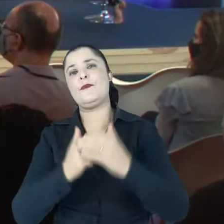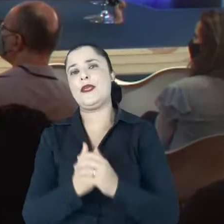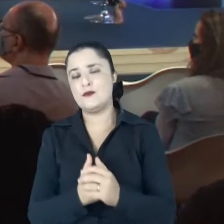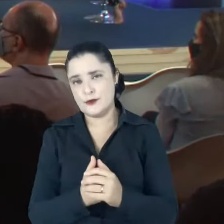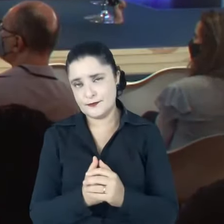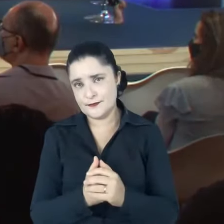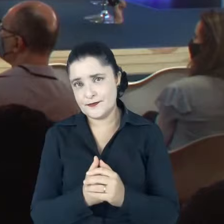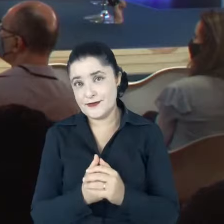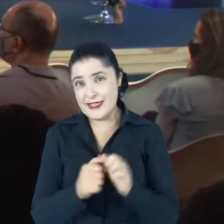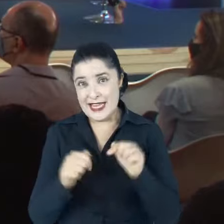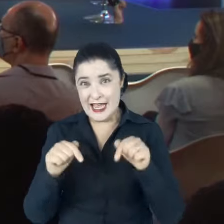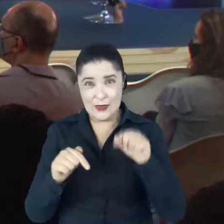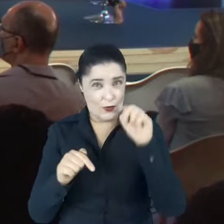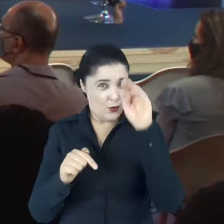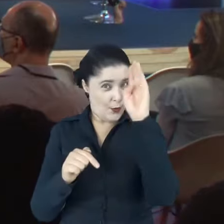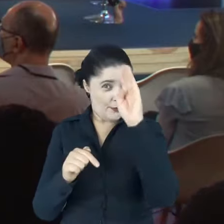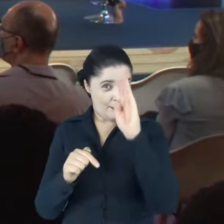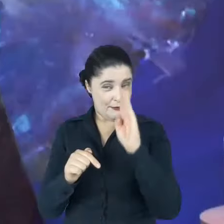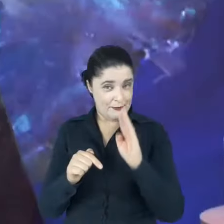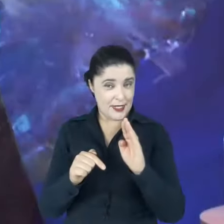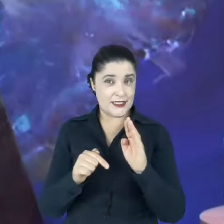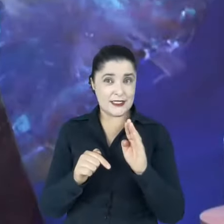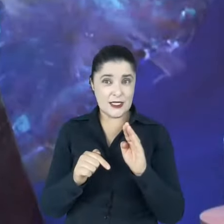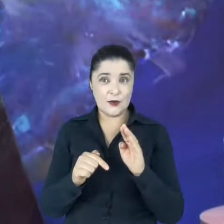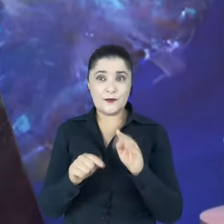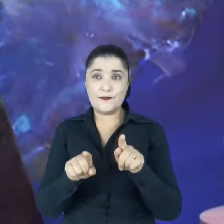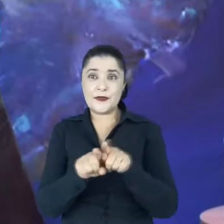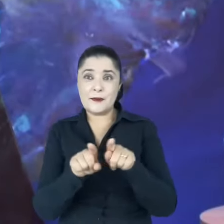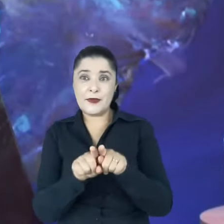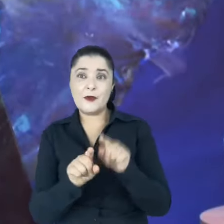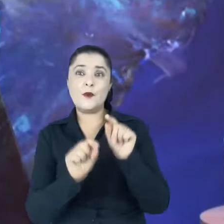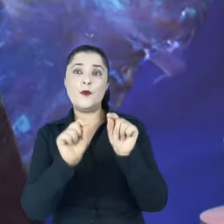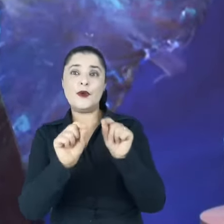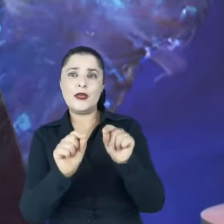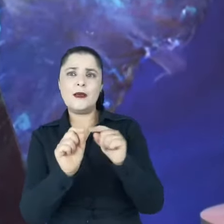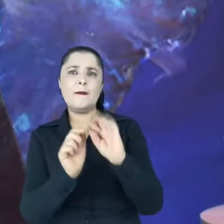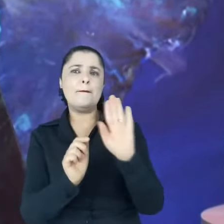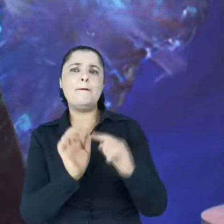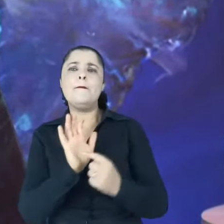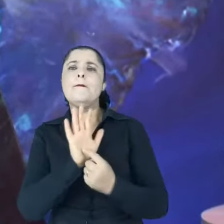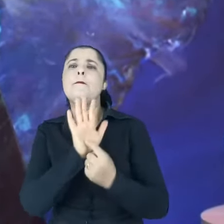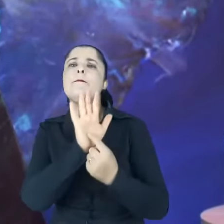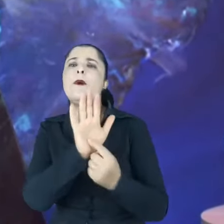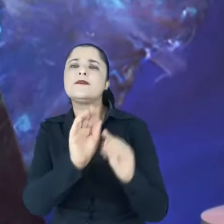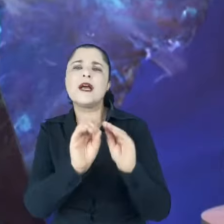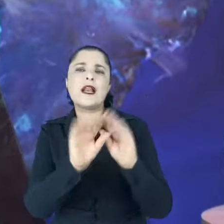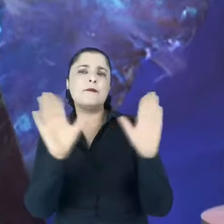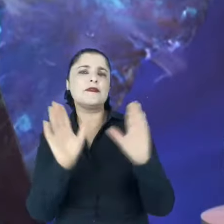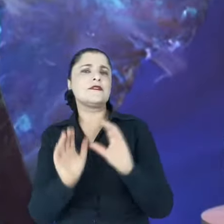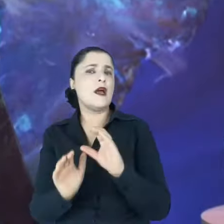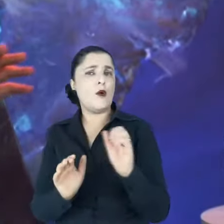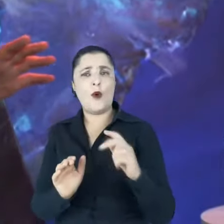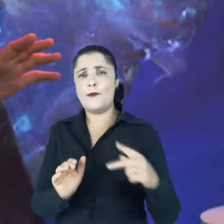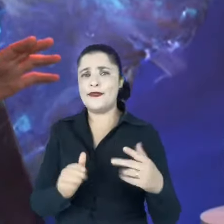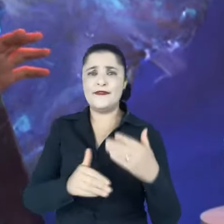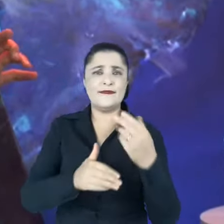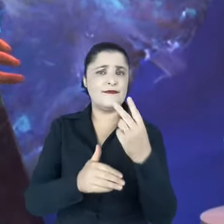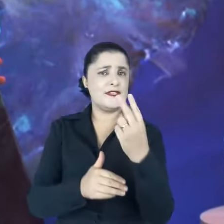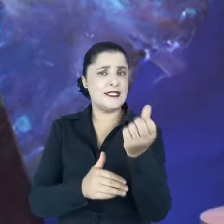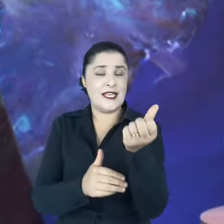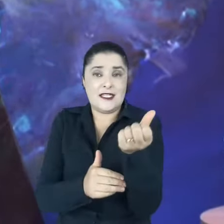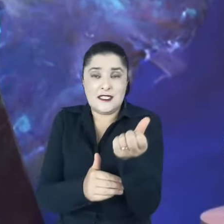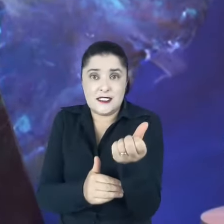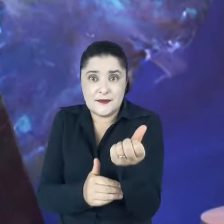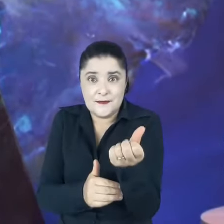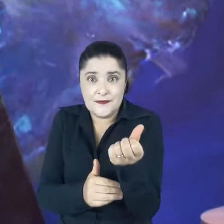Brasil, Patrícia, isso se mostrou claramente na COP26. Dois